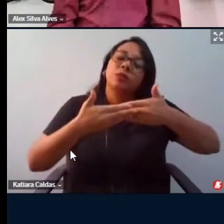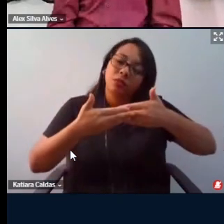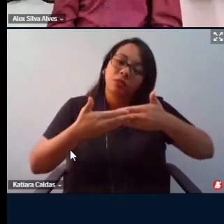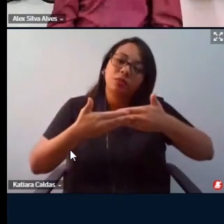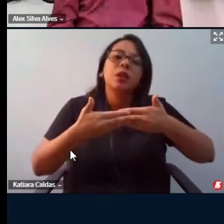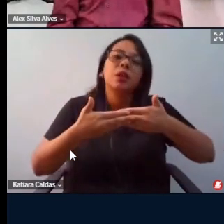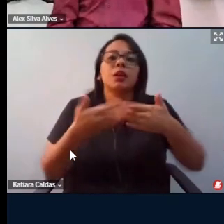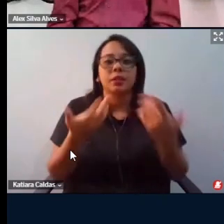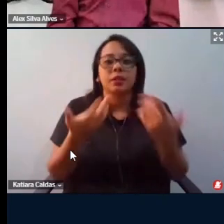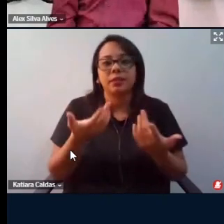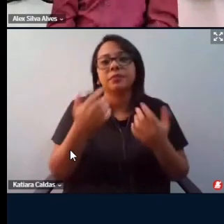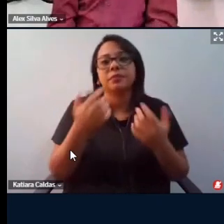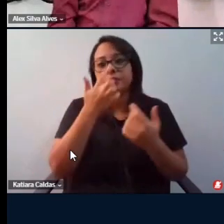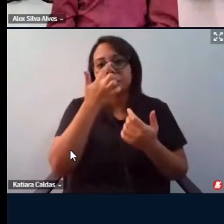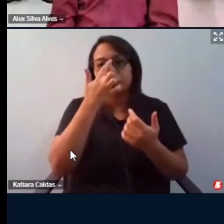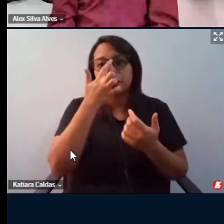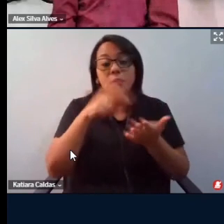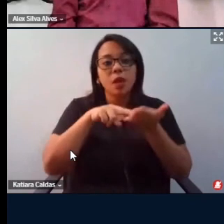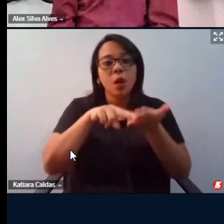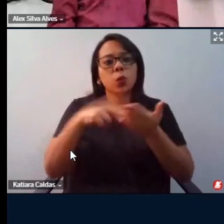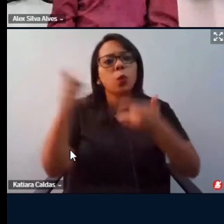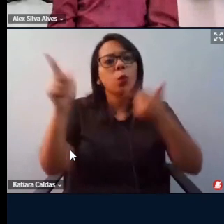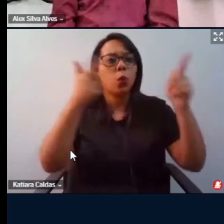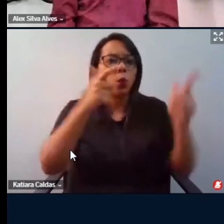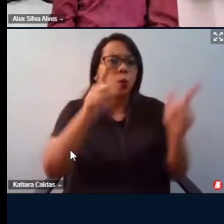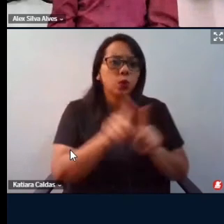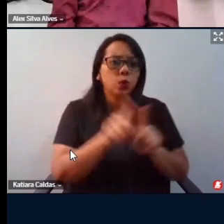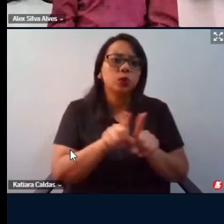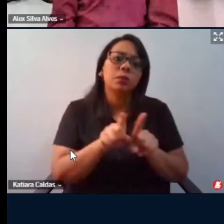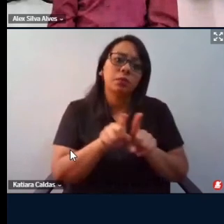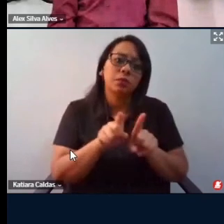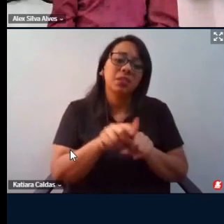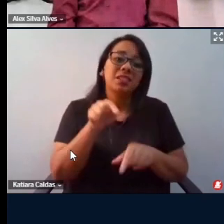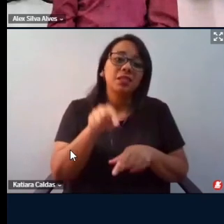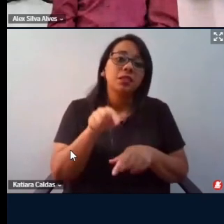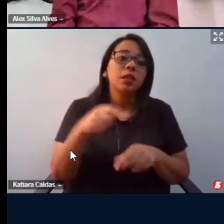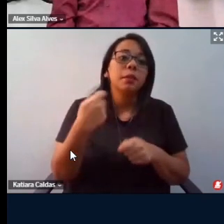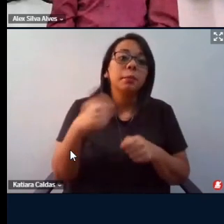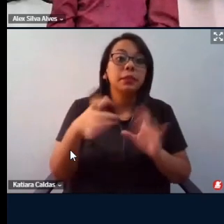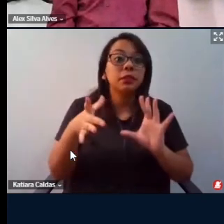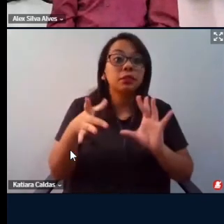pegando autores outros, entendeu? E aí aquilo ali tem